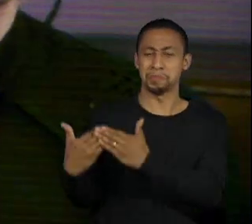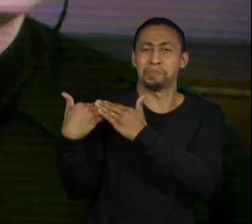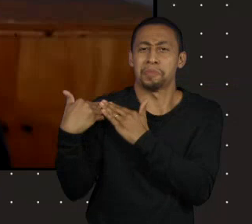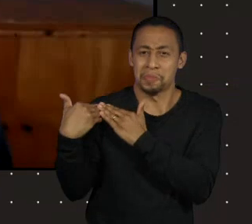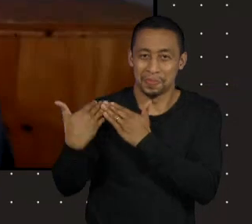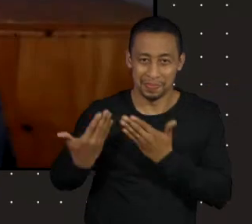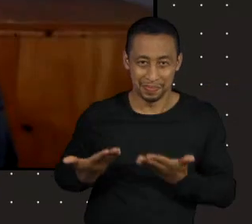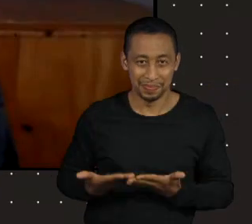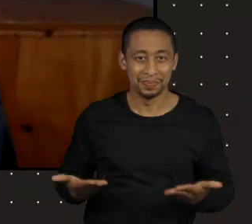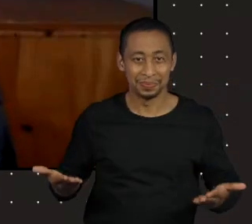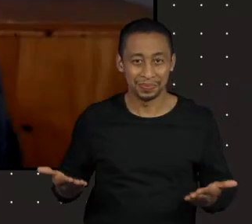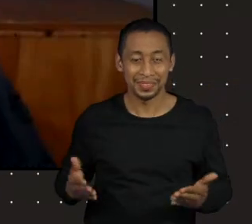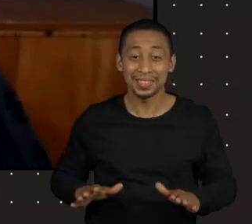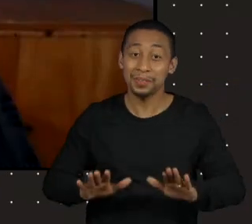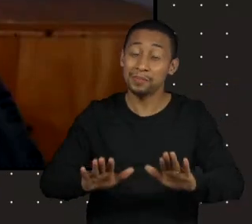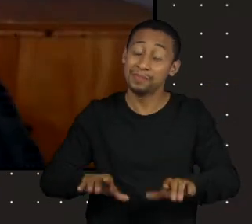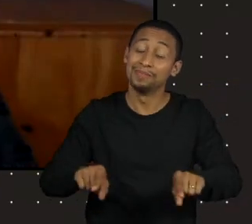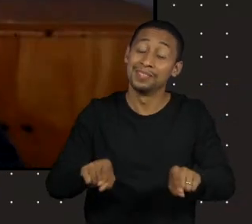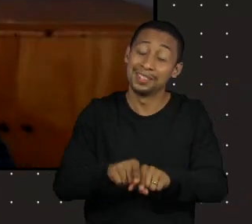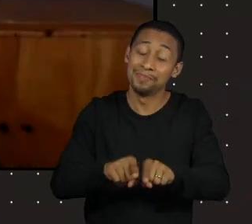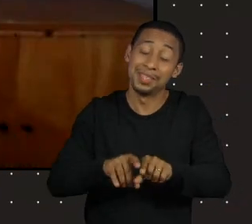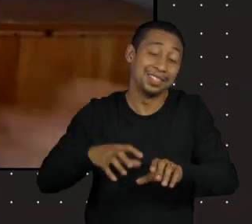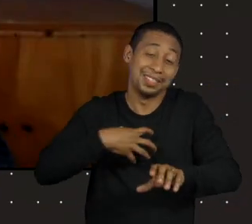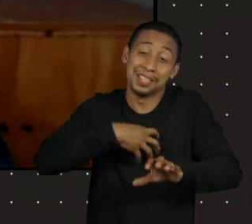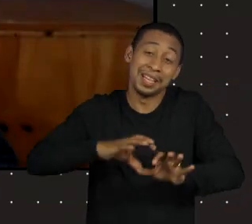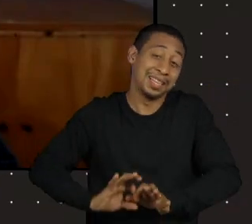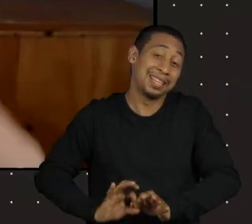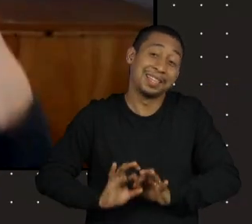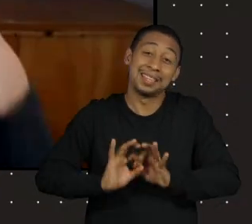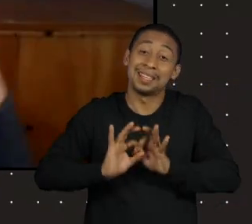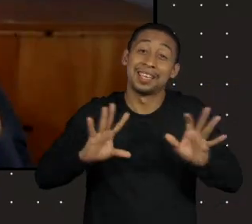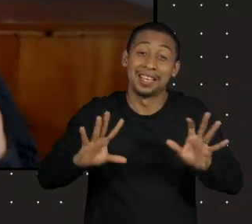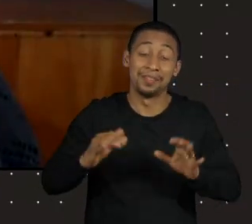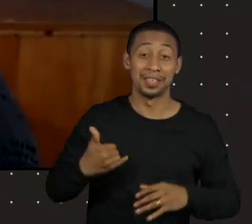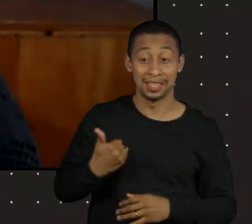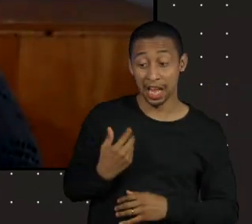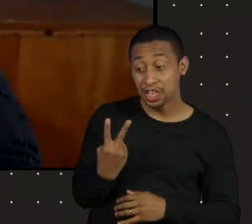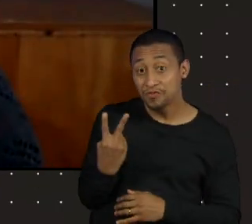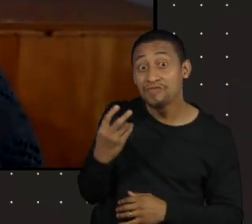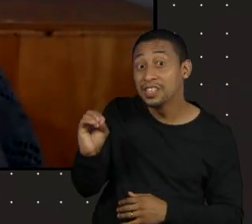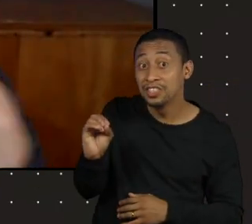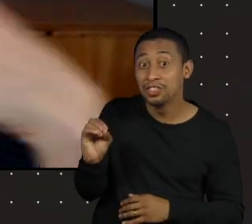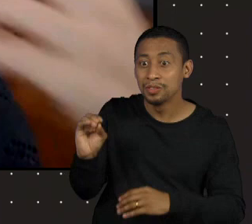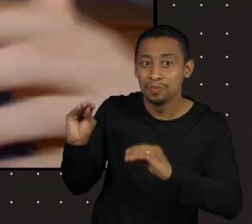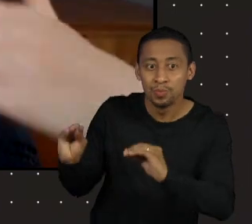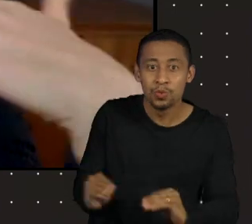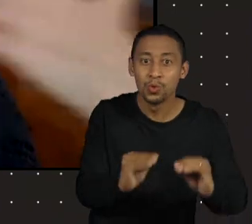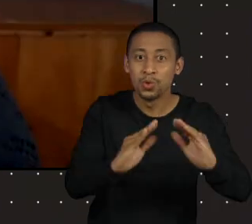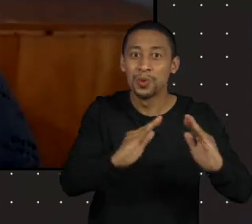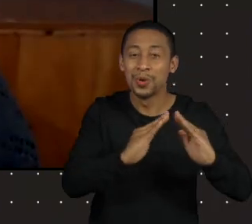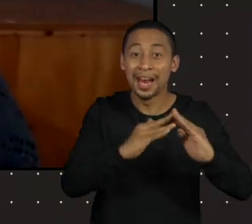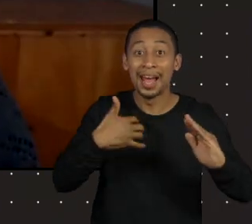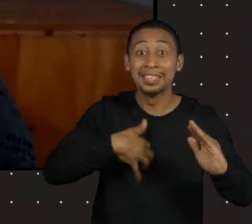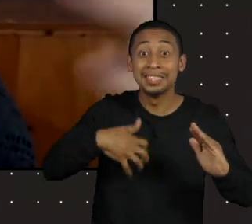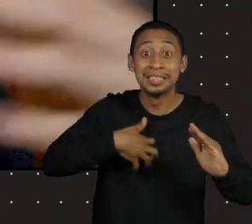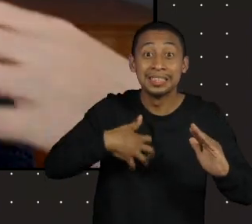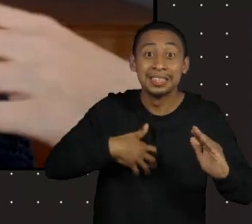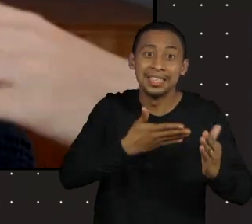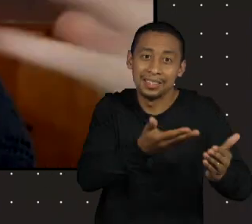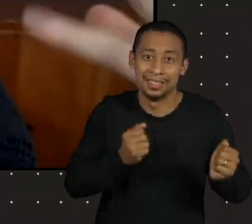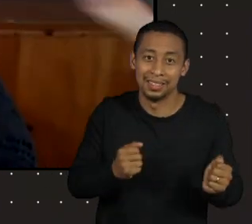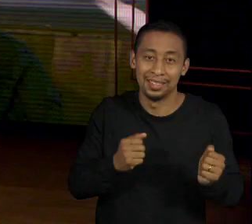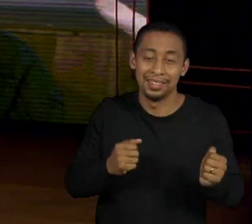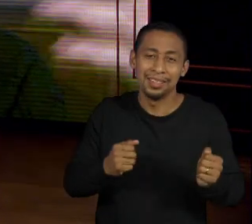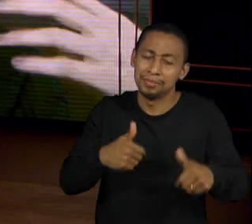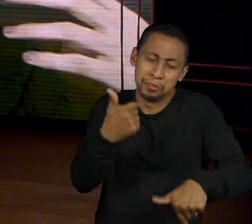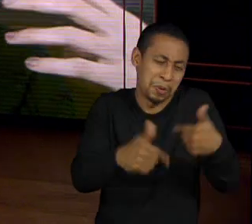responsável, mas, ao mesmo tempo, muito livre, né? Porque eu, com 20 anos morando na Argentina, trabalhava também, tinha que ter as responsabilidades,